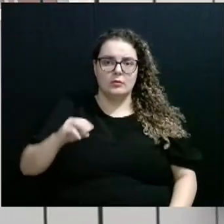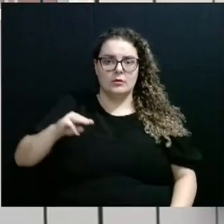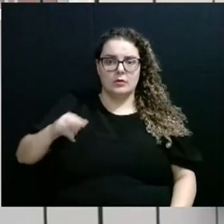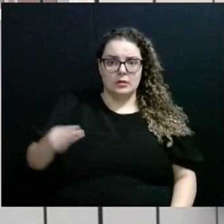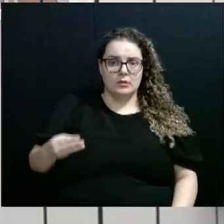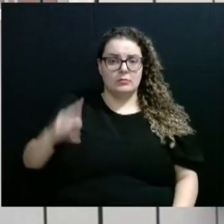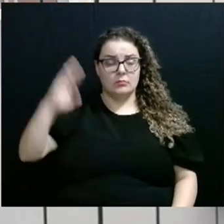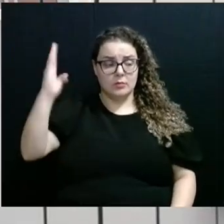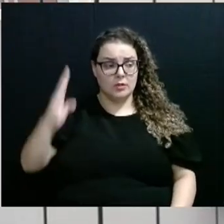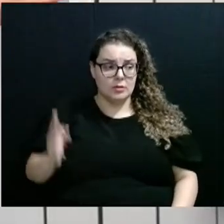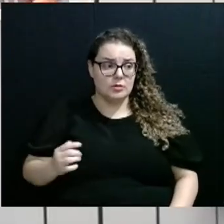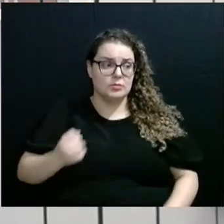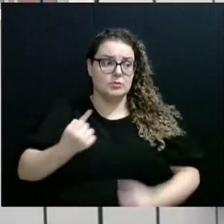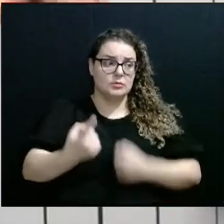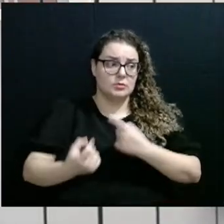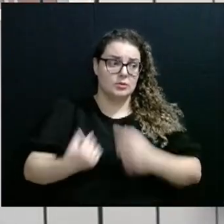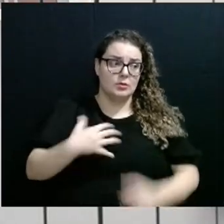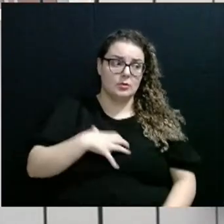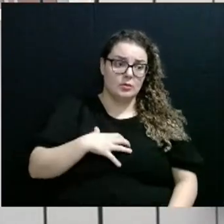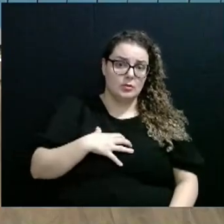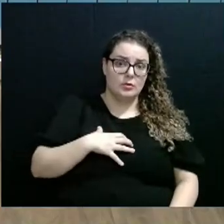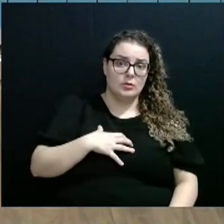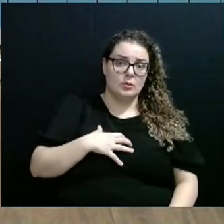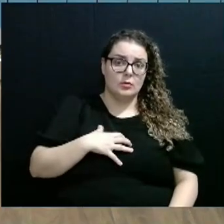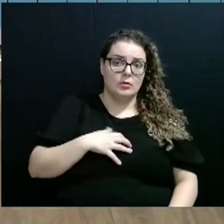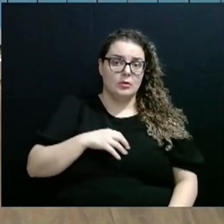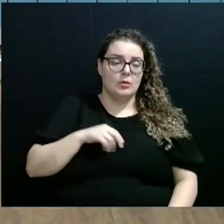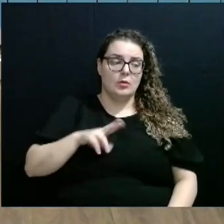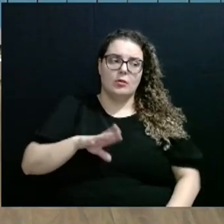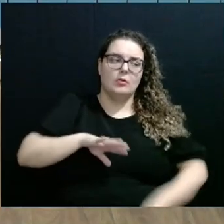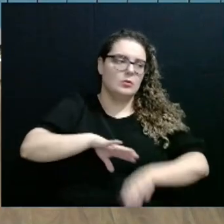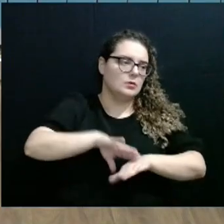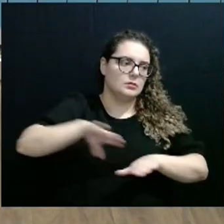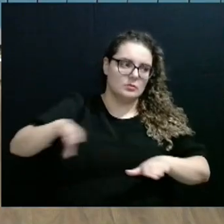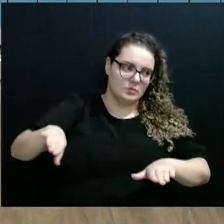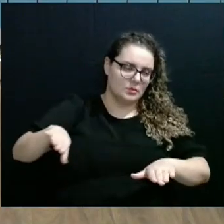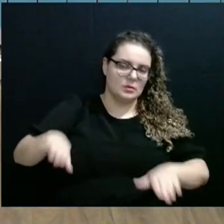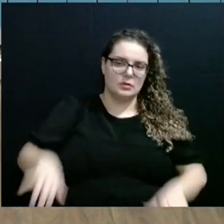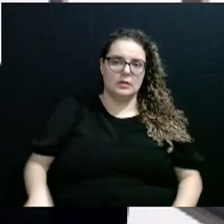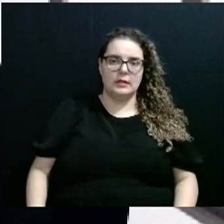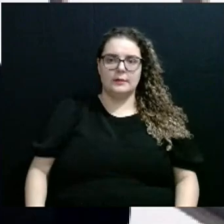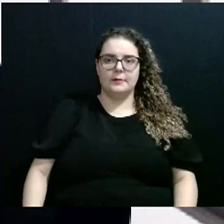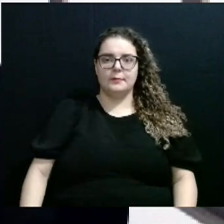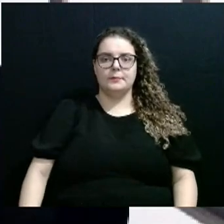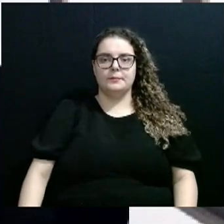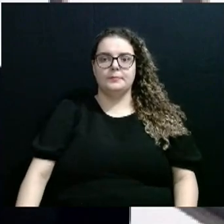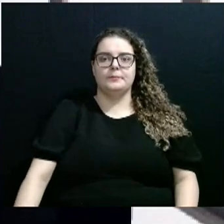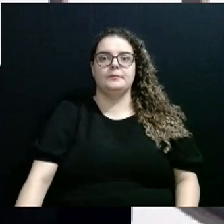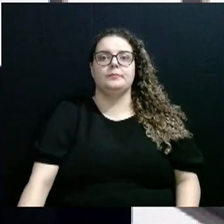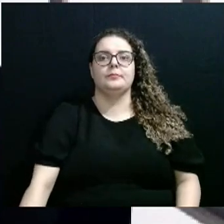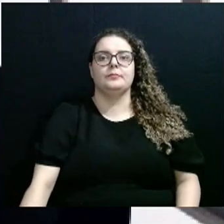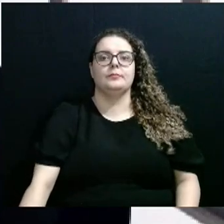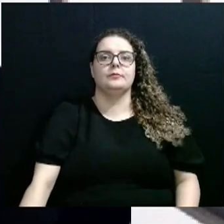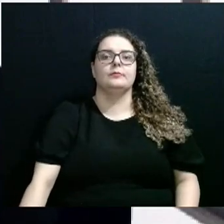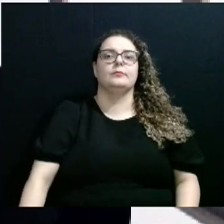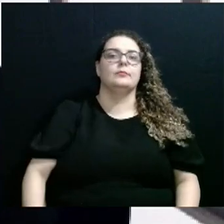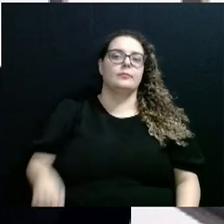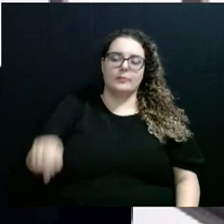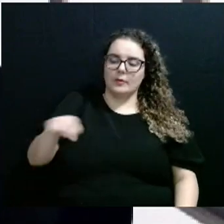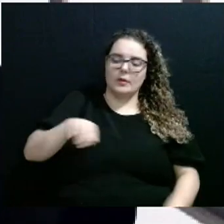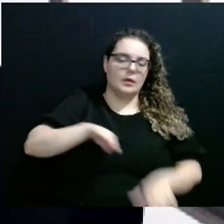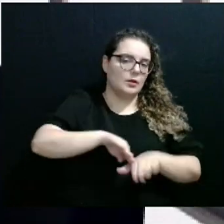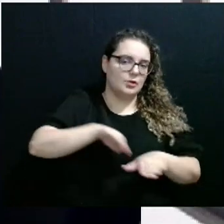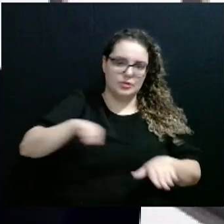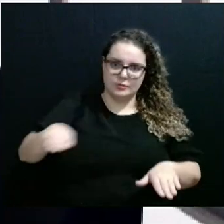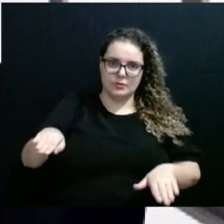alguma maneira, ou eles estão completamente fora, Luiz? Não, eles ficam de fora, porque quando você